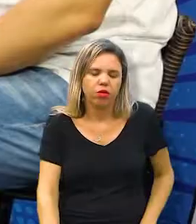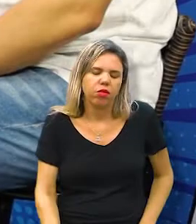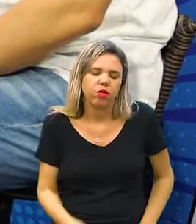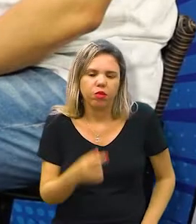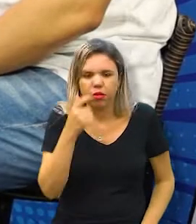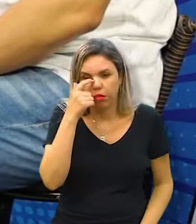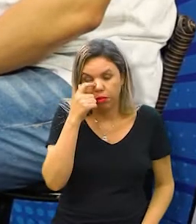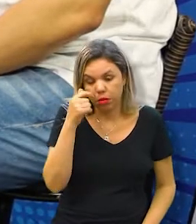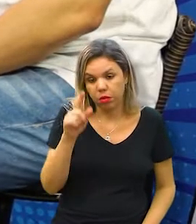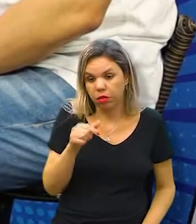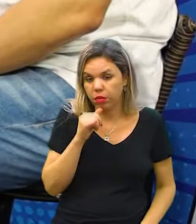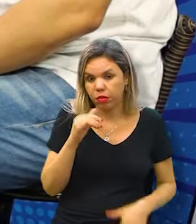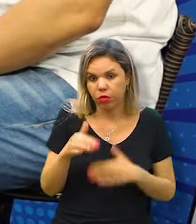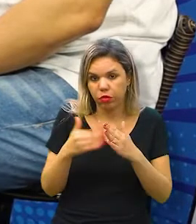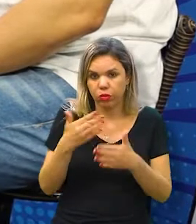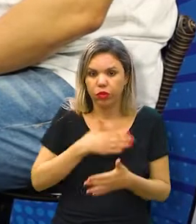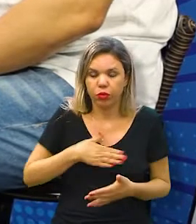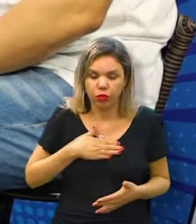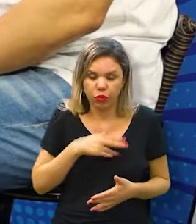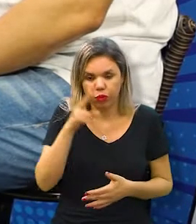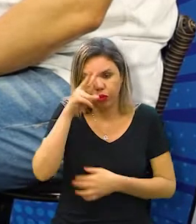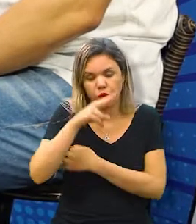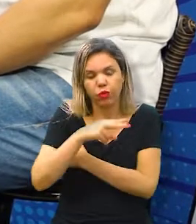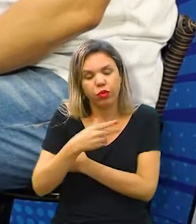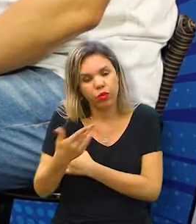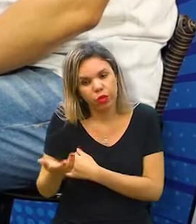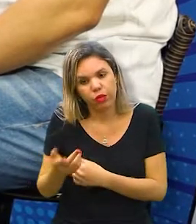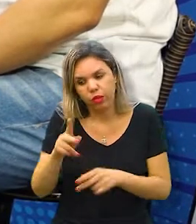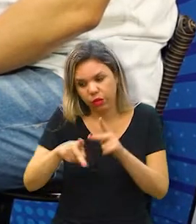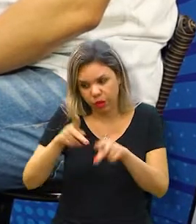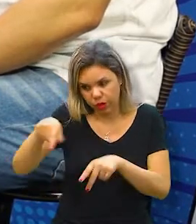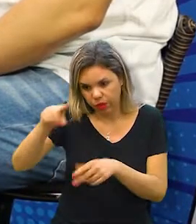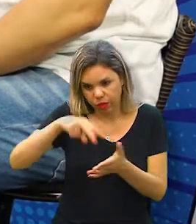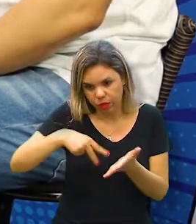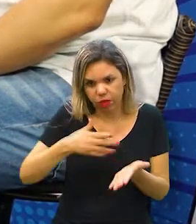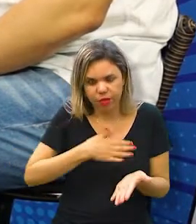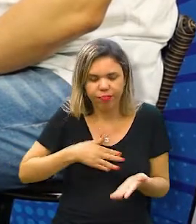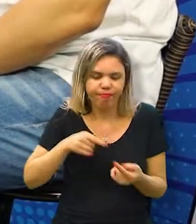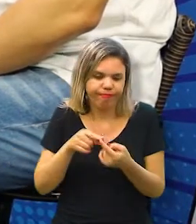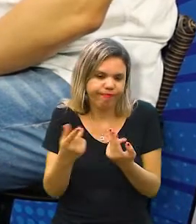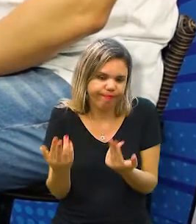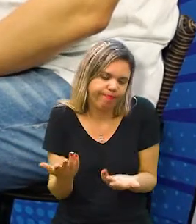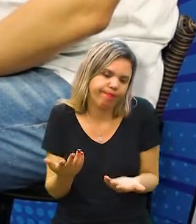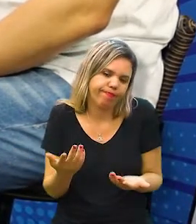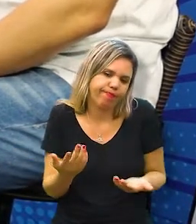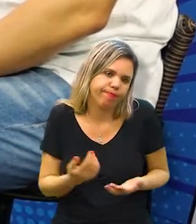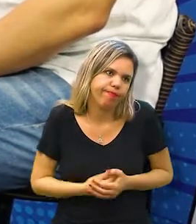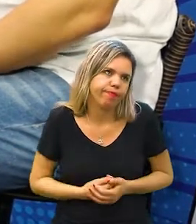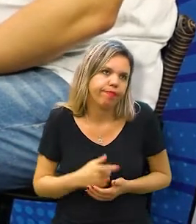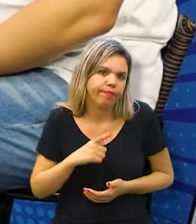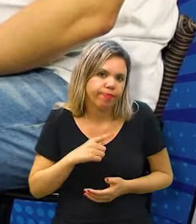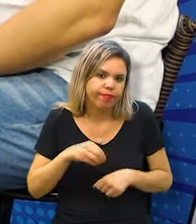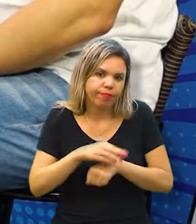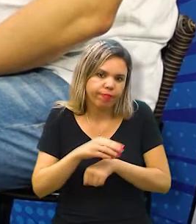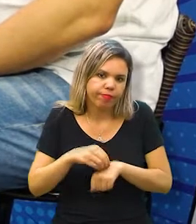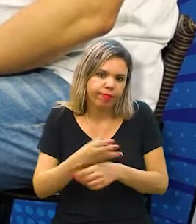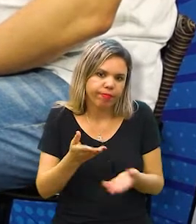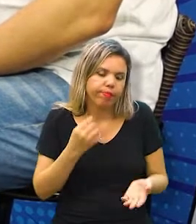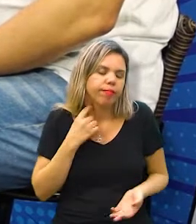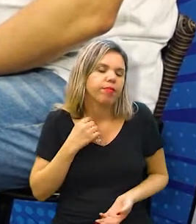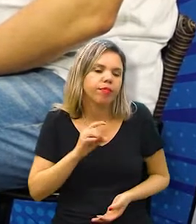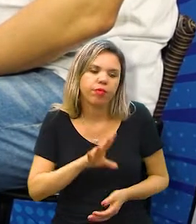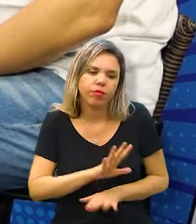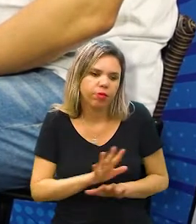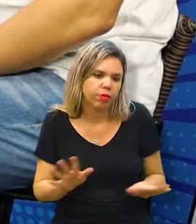tiro, porque além de eu gostar da história, né, os leitores também têm que gostar, e eu tento